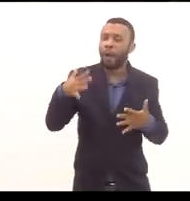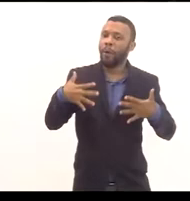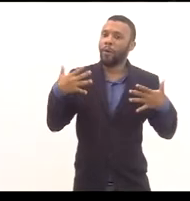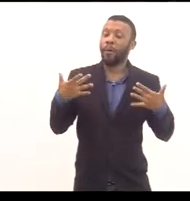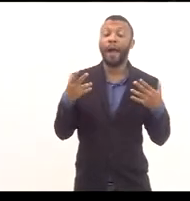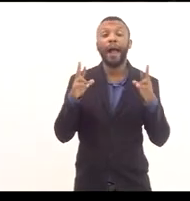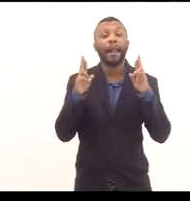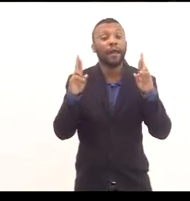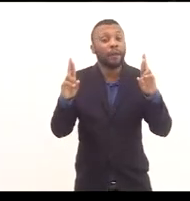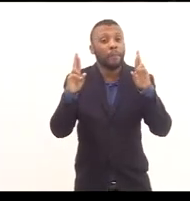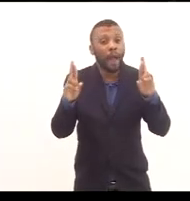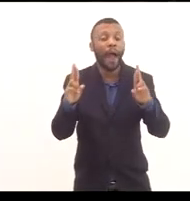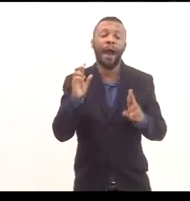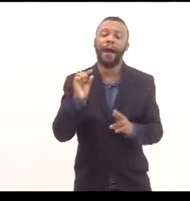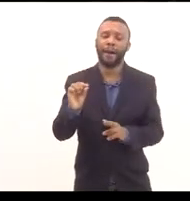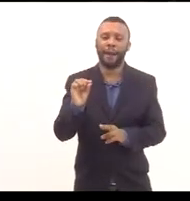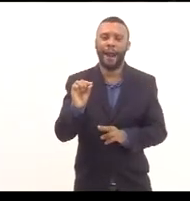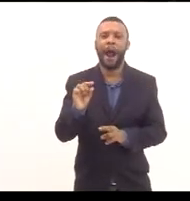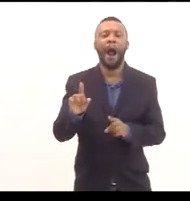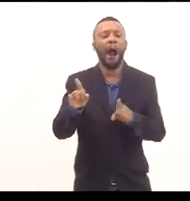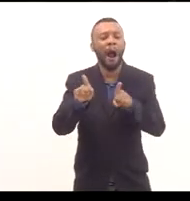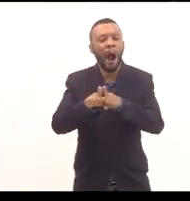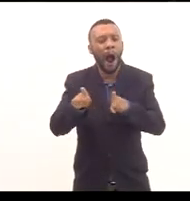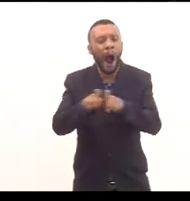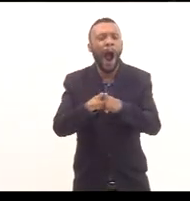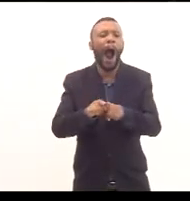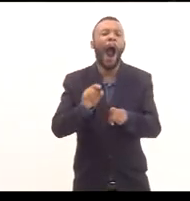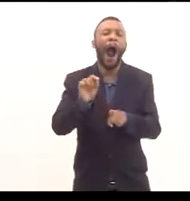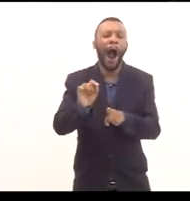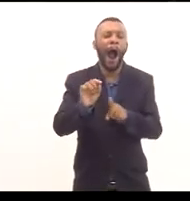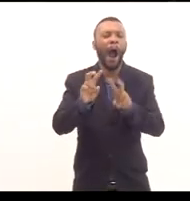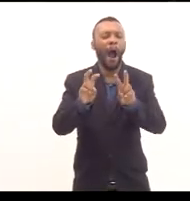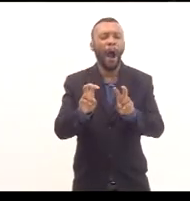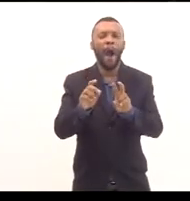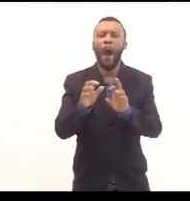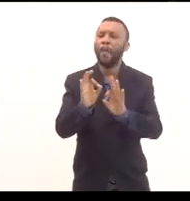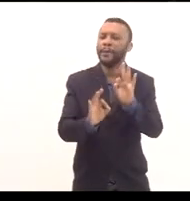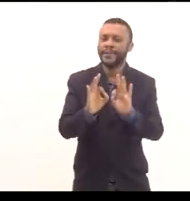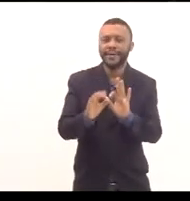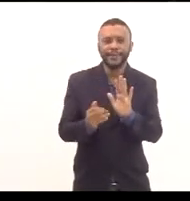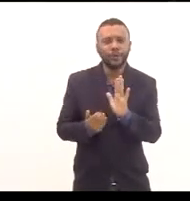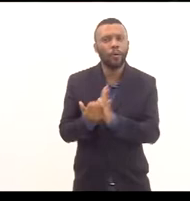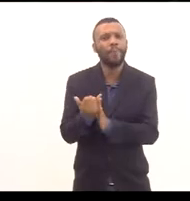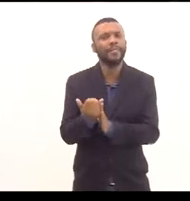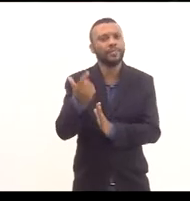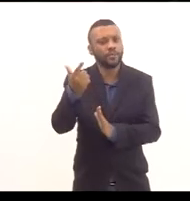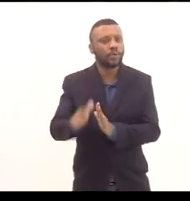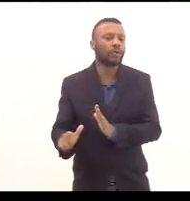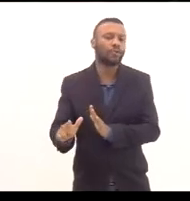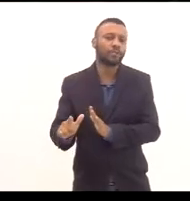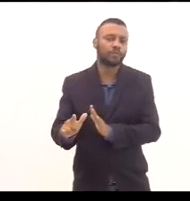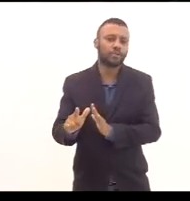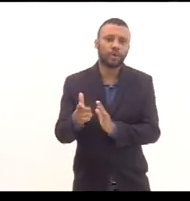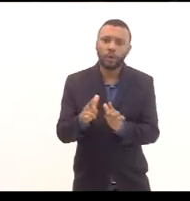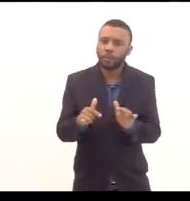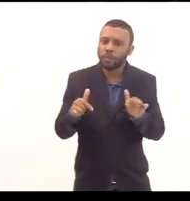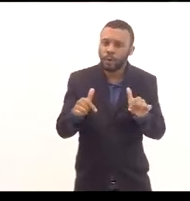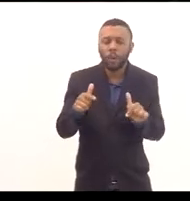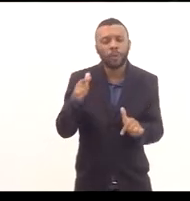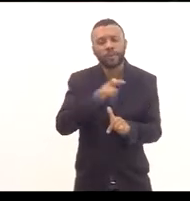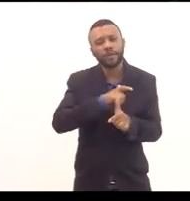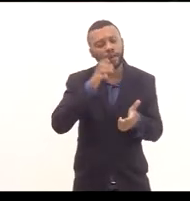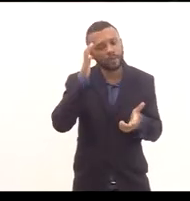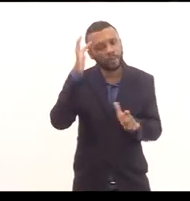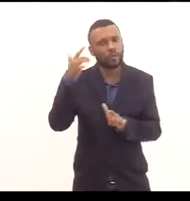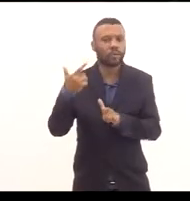me disse que espera que tão bem em relação ao recomeçar esse mutirão consiga solucionar esse problema e que